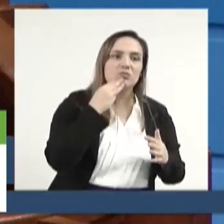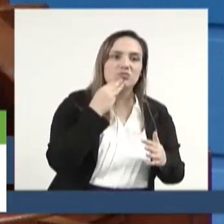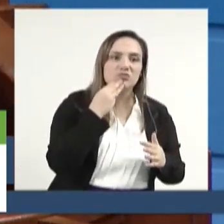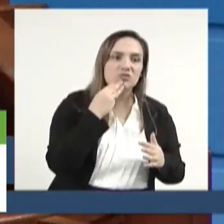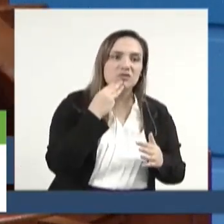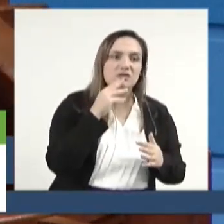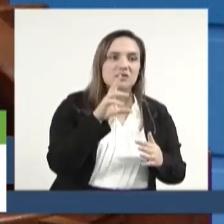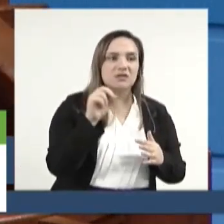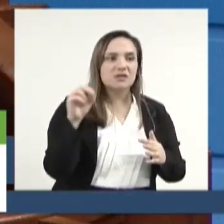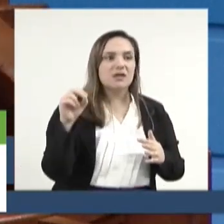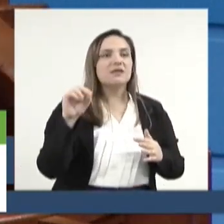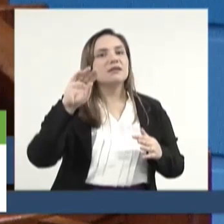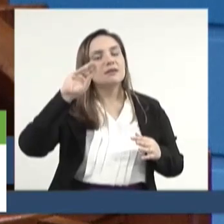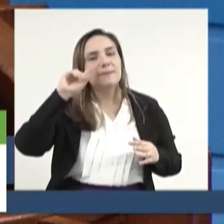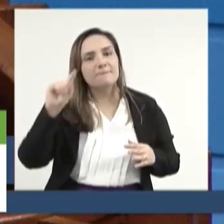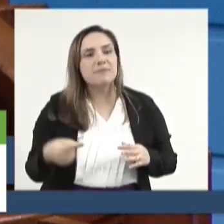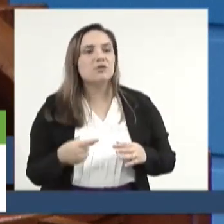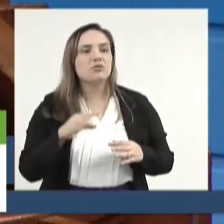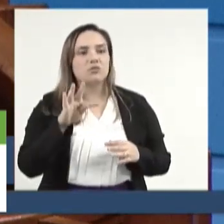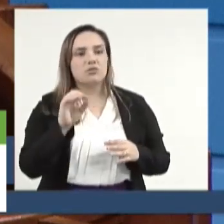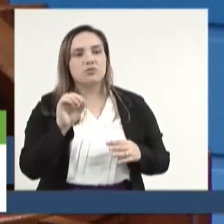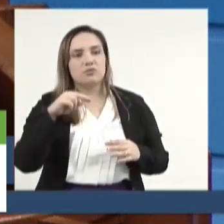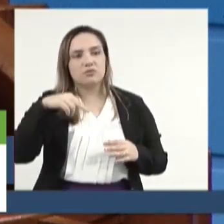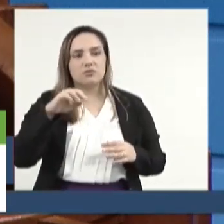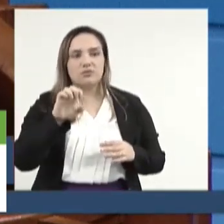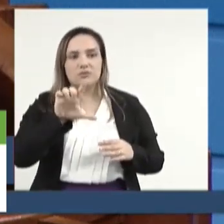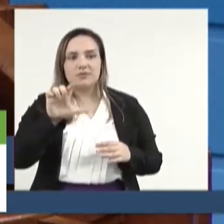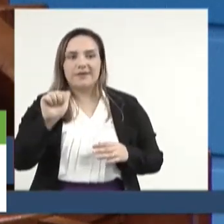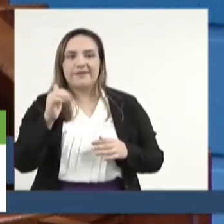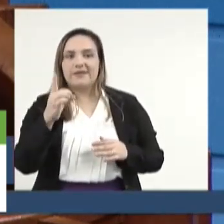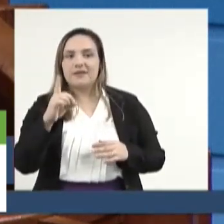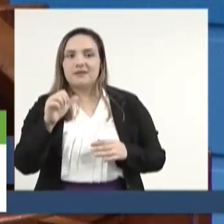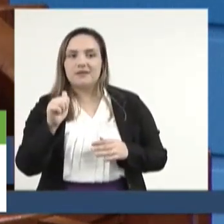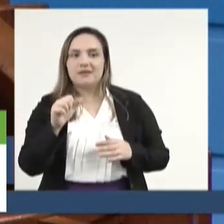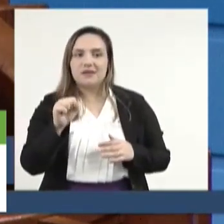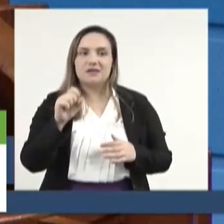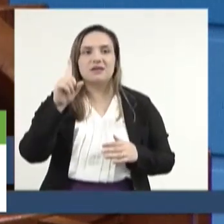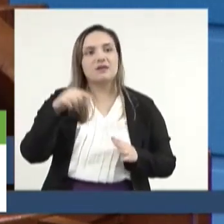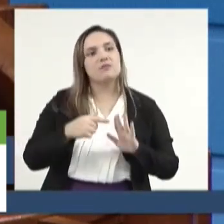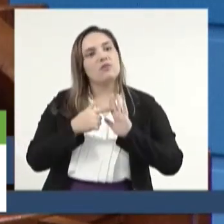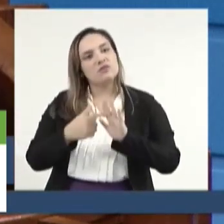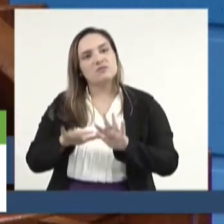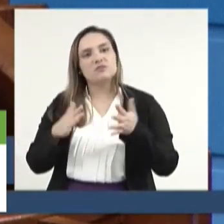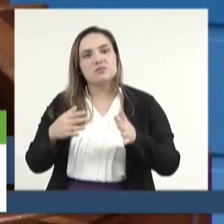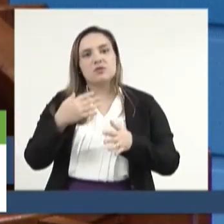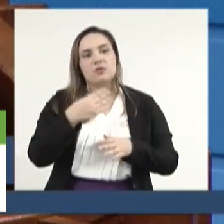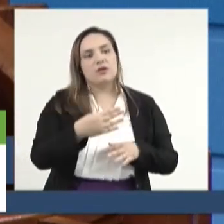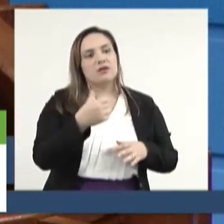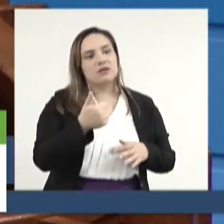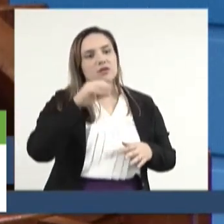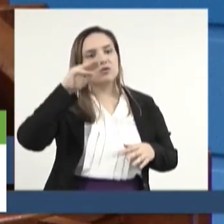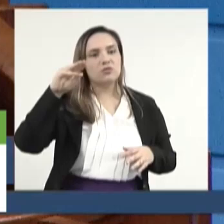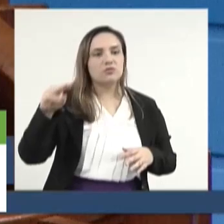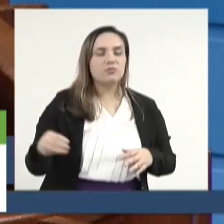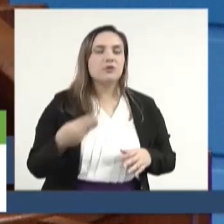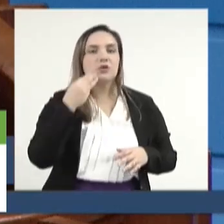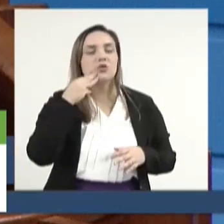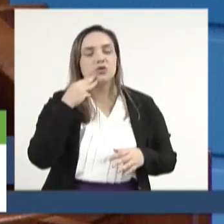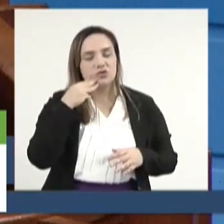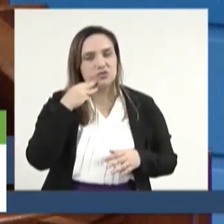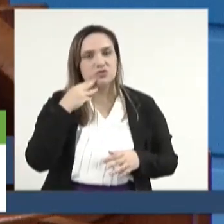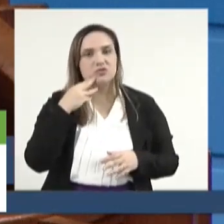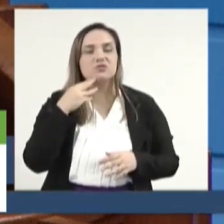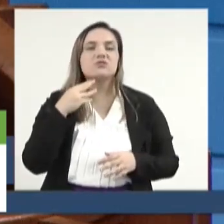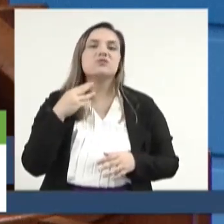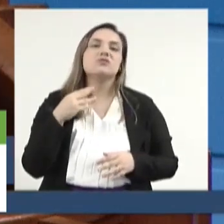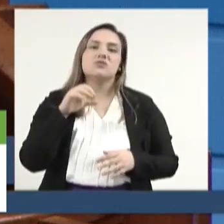2.500.000 toneladas. Esse número, senhor presidente, representa 41,5 milhões de sacas.